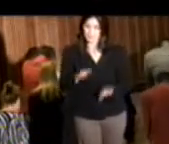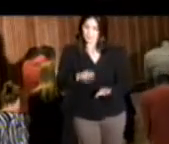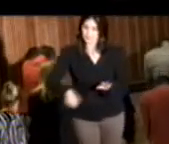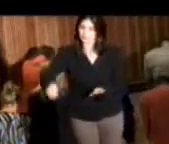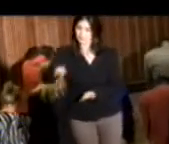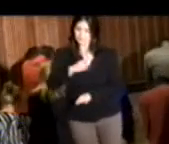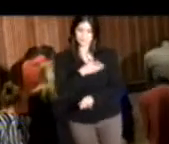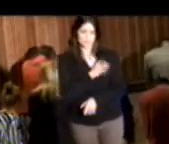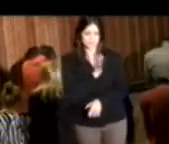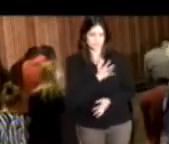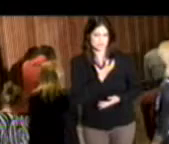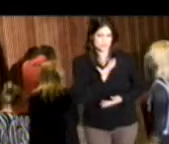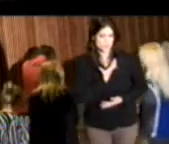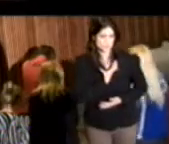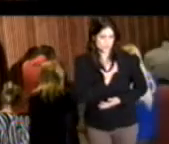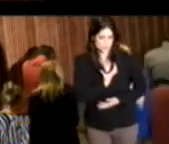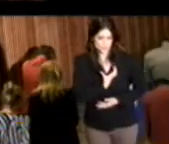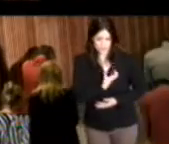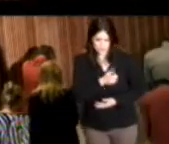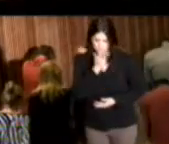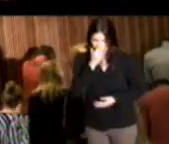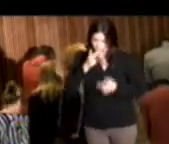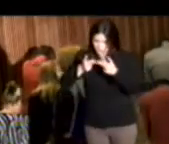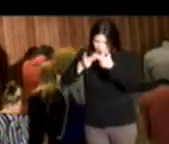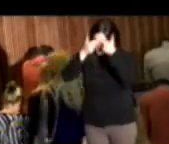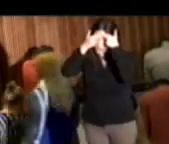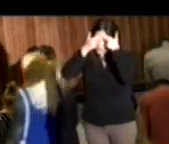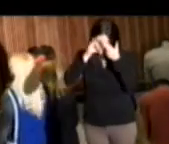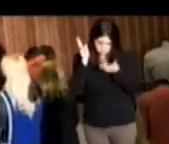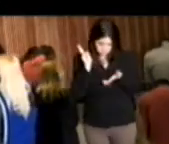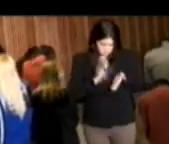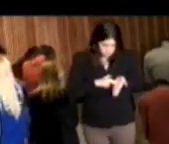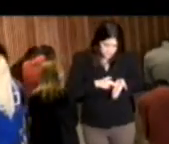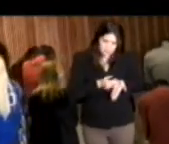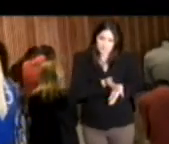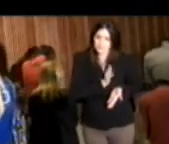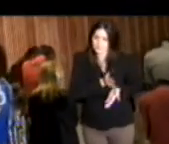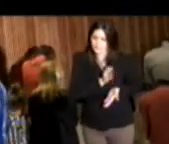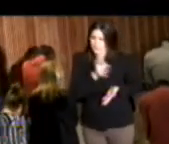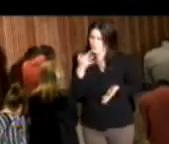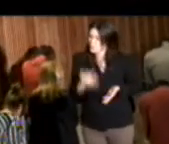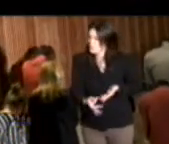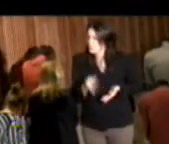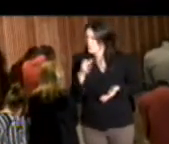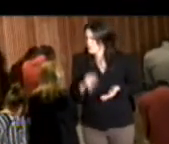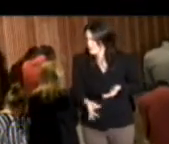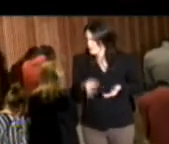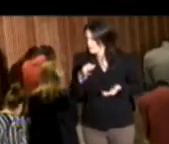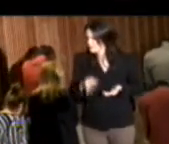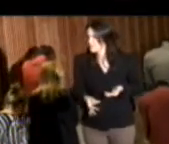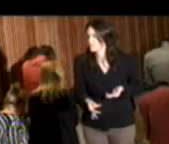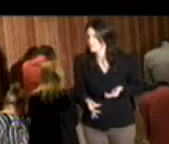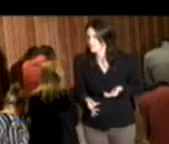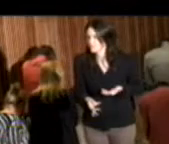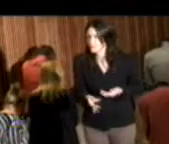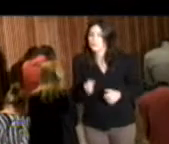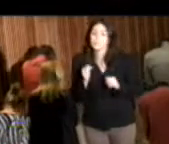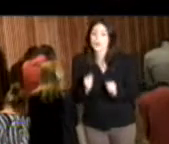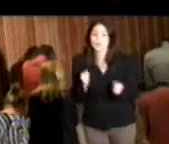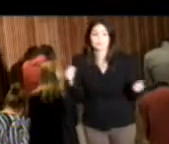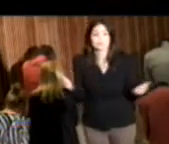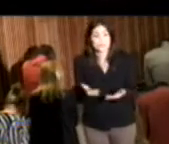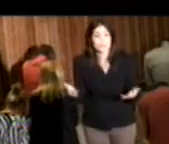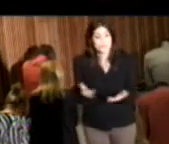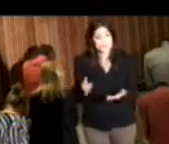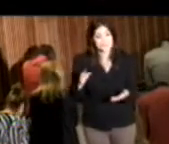coração, que você não consegue lidar com ela, está doendo, Hoje eu gostaria que o óleo da graça de